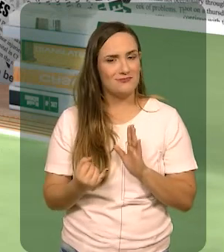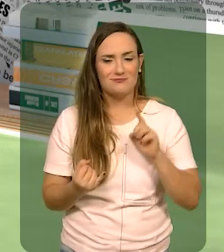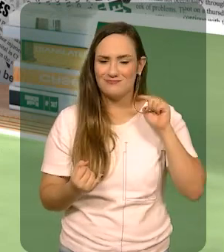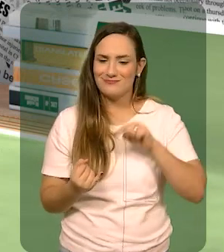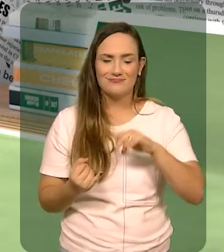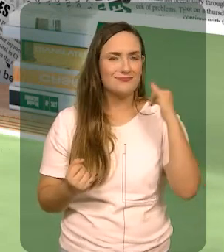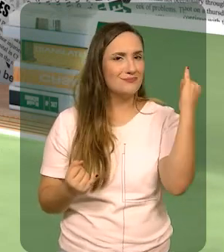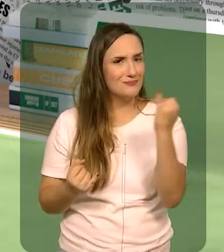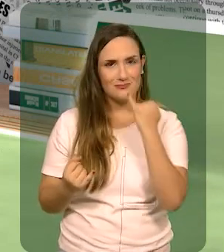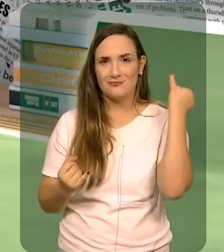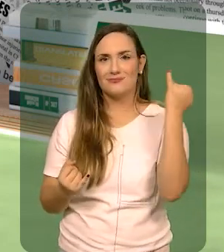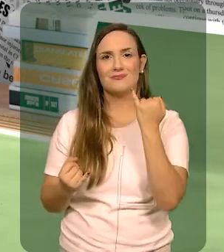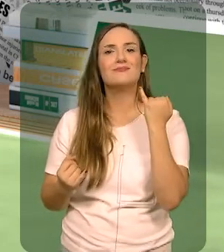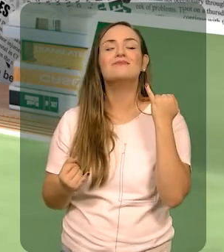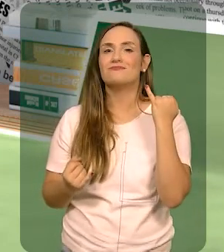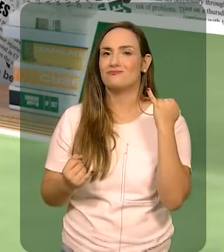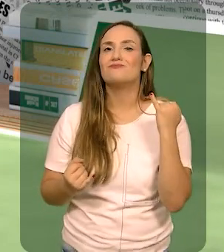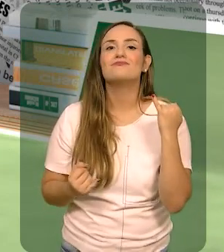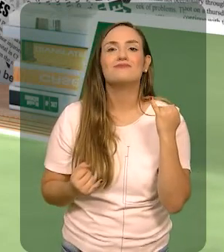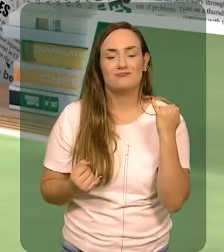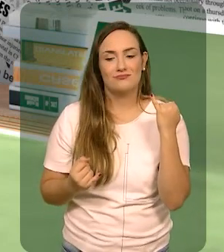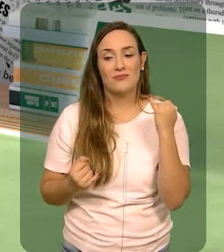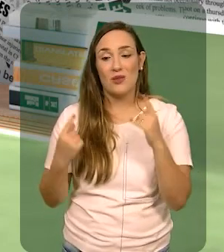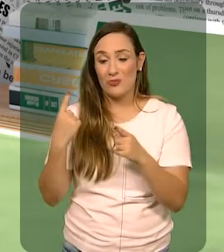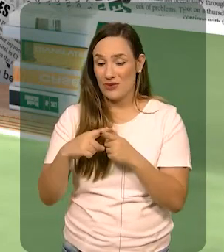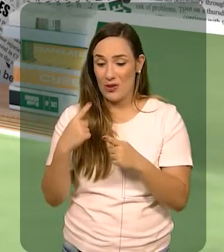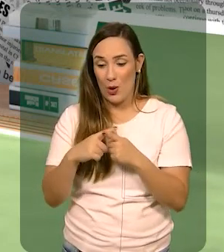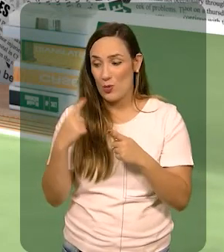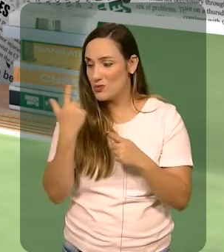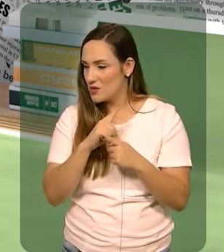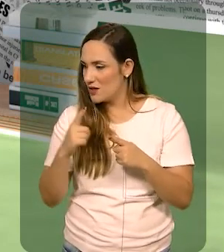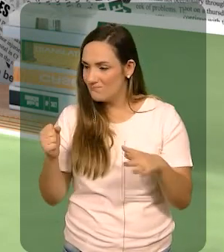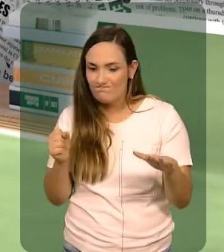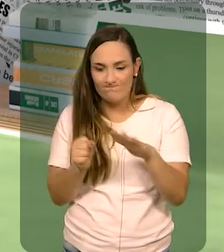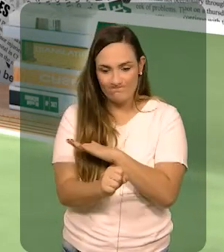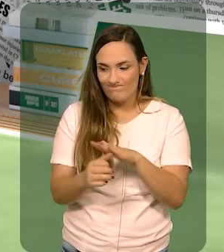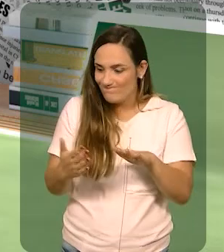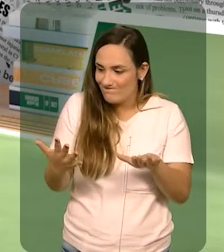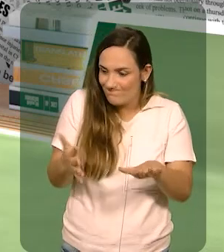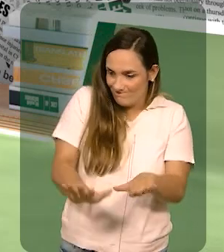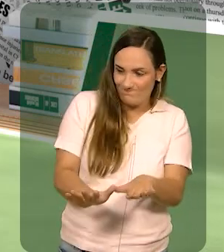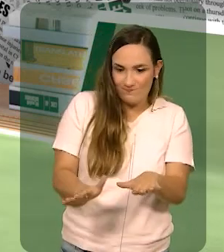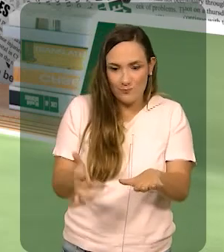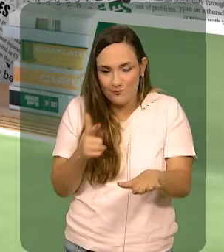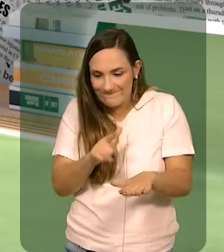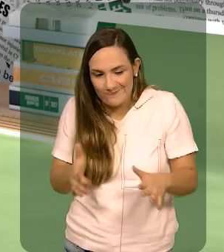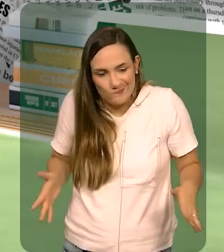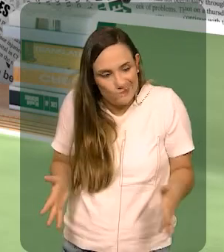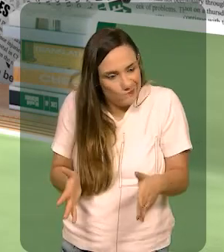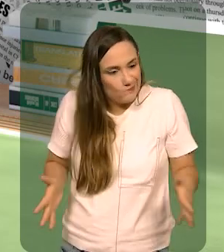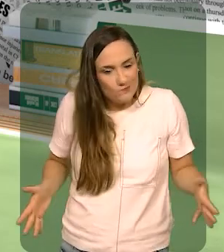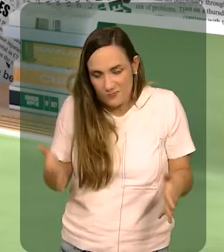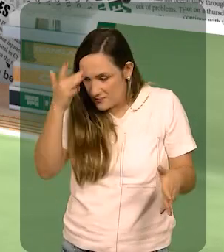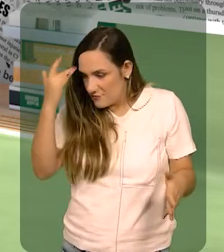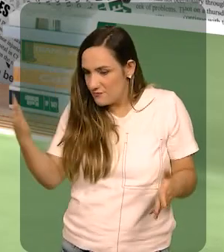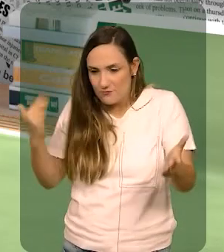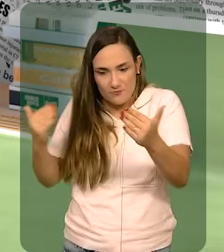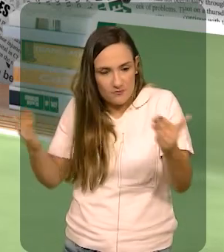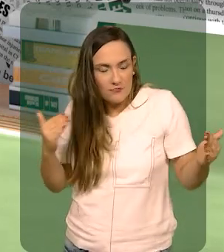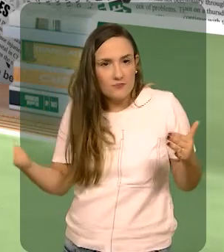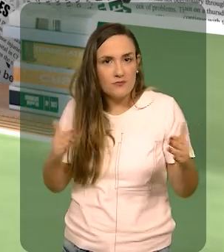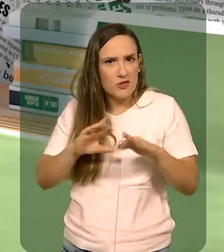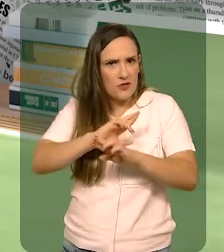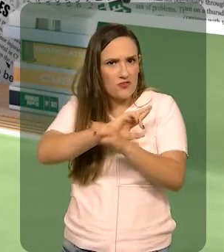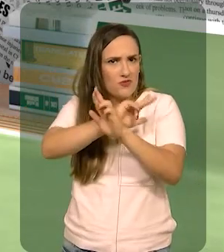eu acredito que é muito importante. É um programa que integra, que inclui, né? Que ele